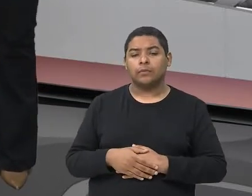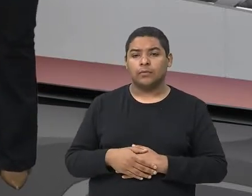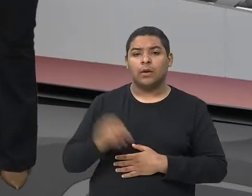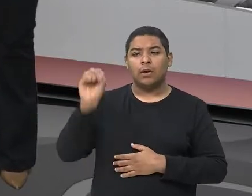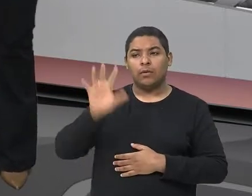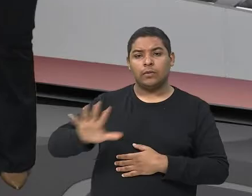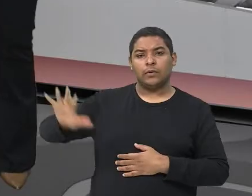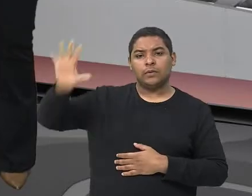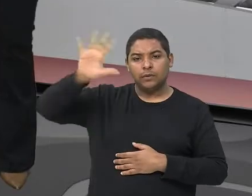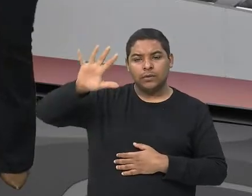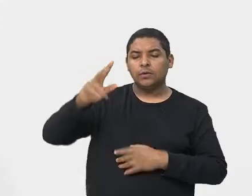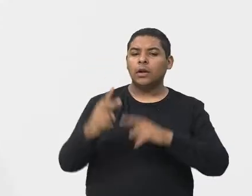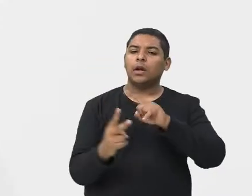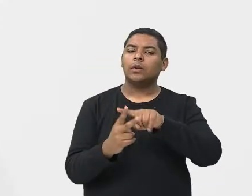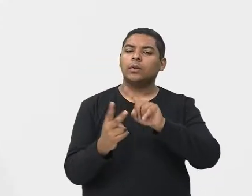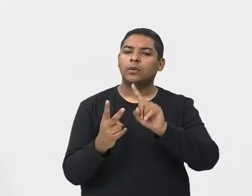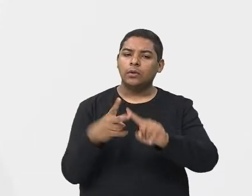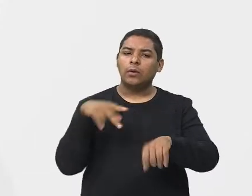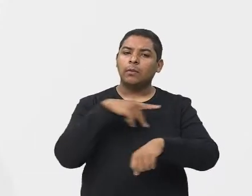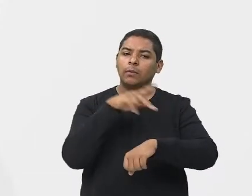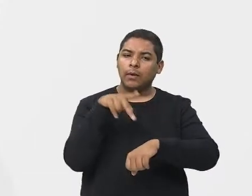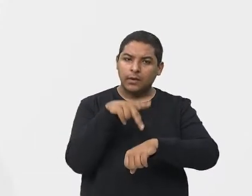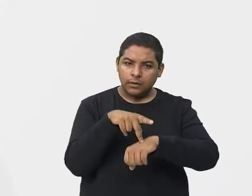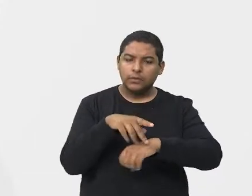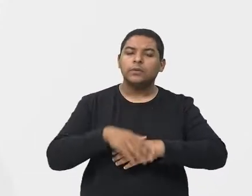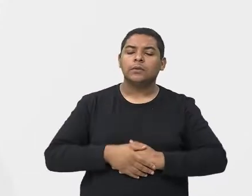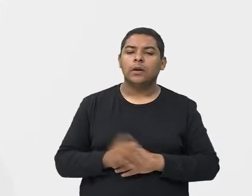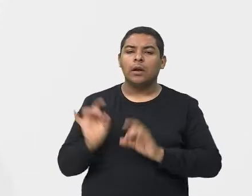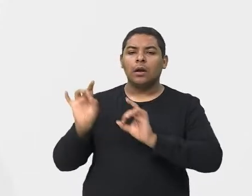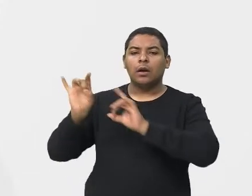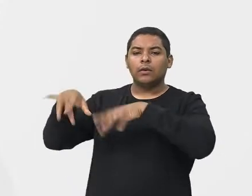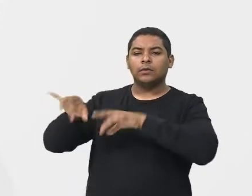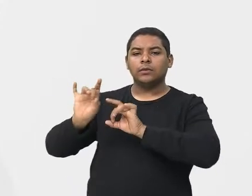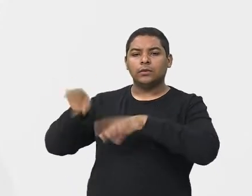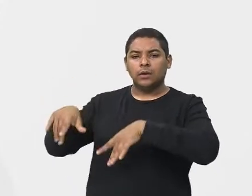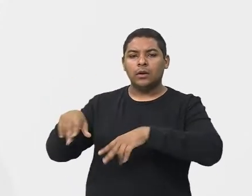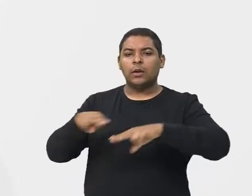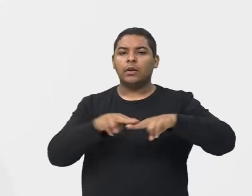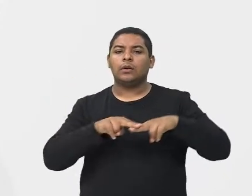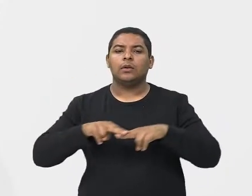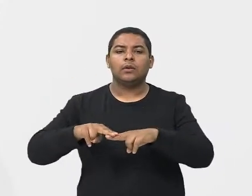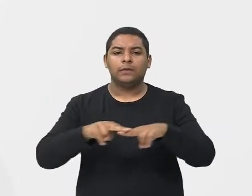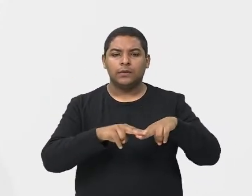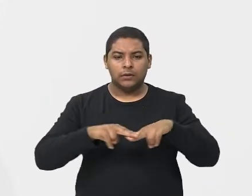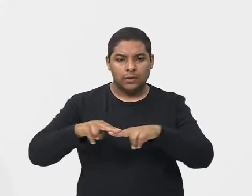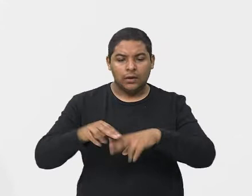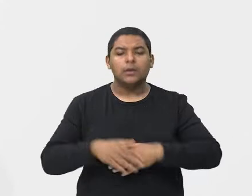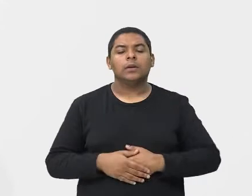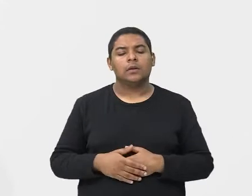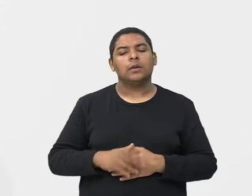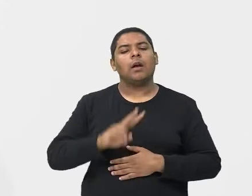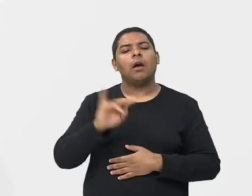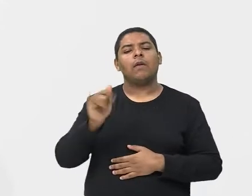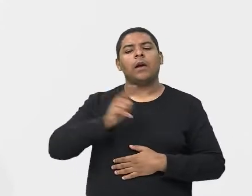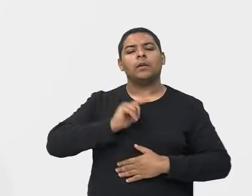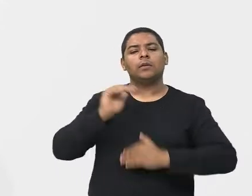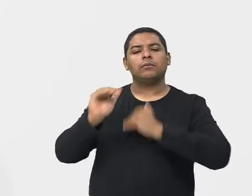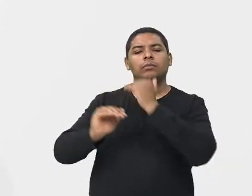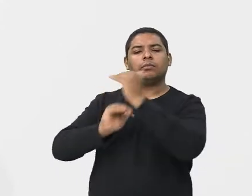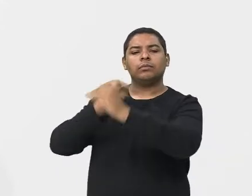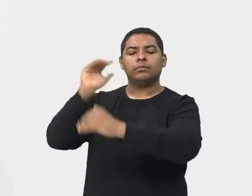países, que vai ser aí a Austrália e a Nova Zelândia, eles vão ser bastante desenvolvidos,